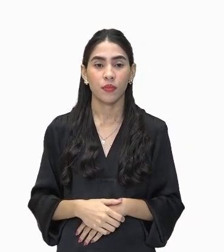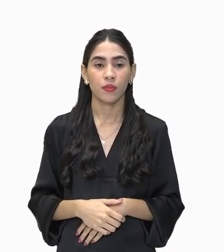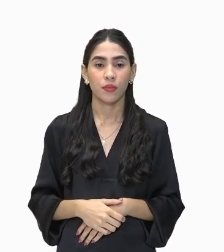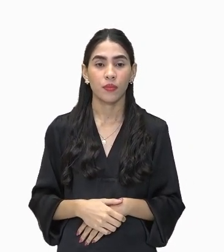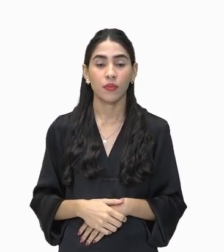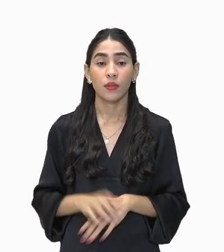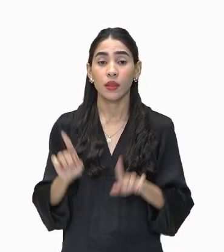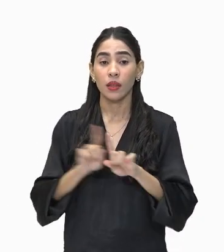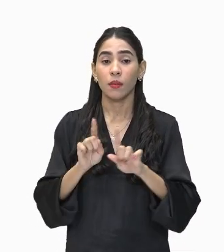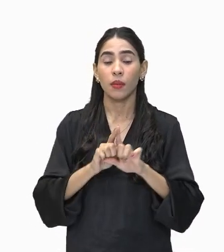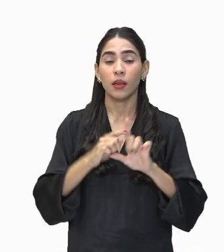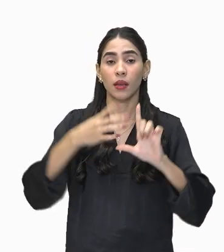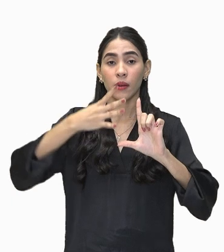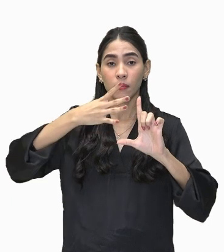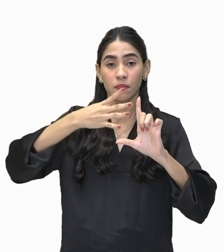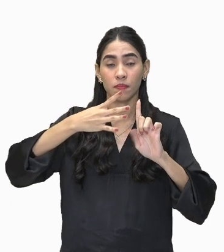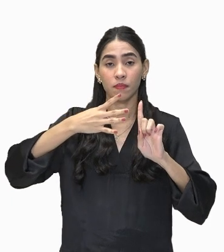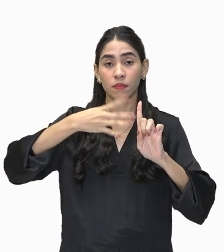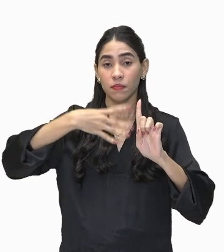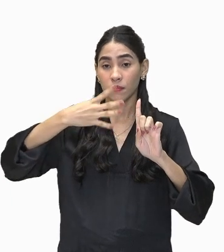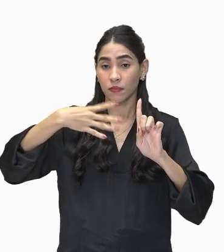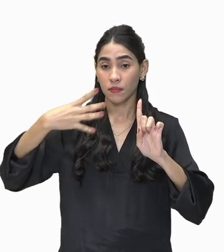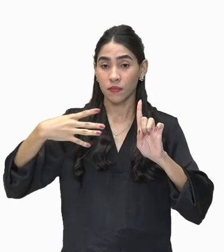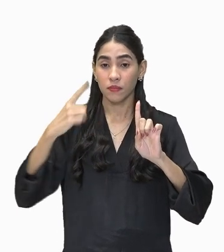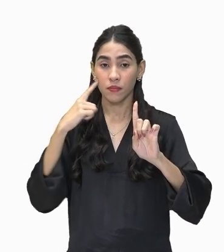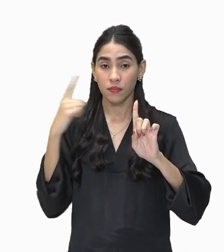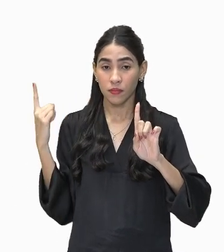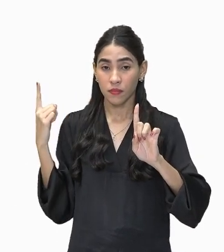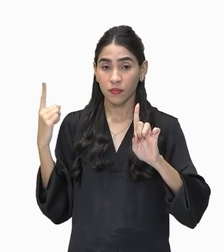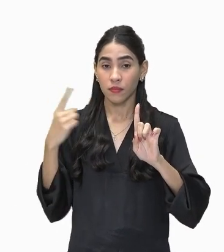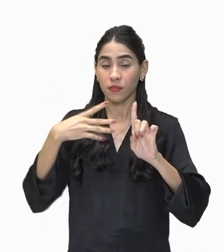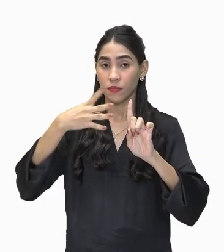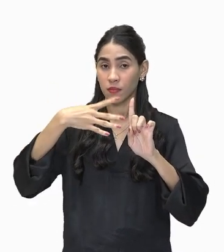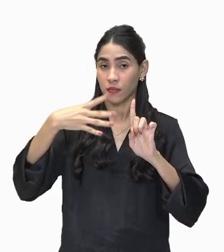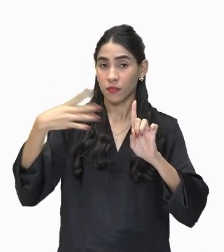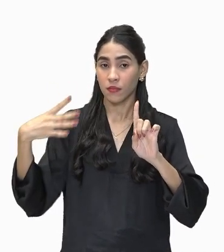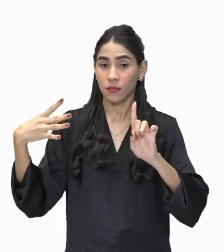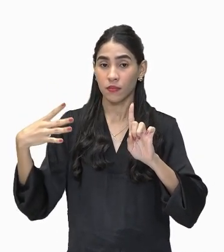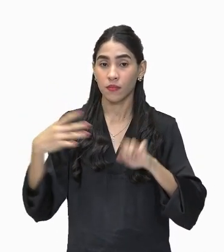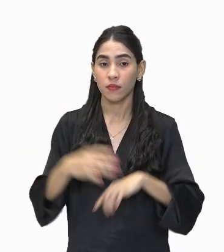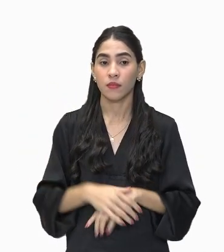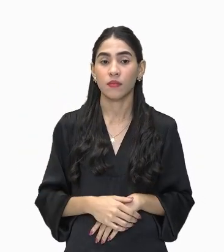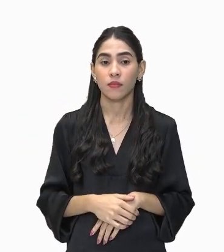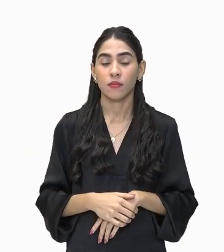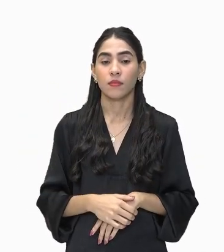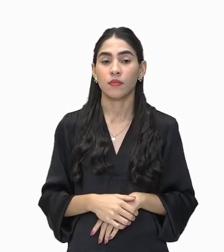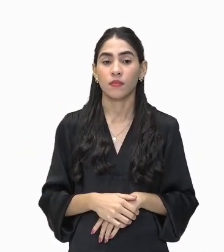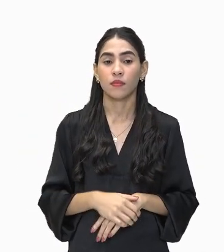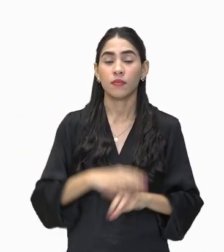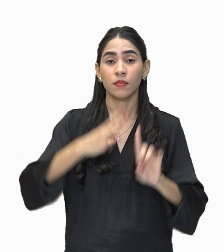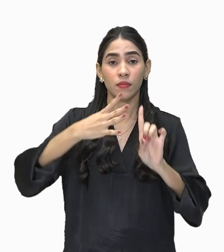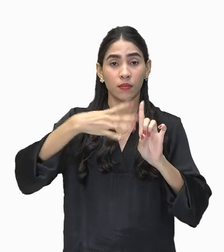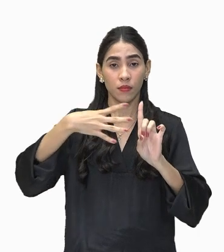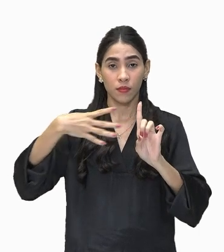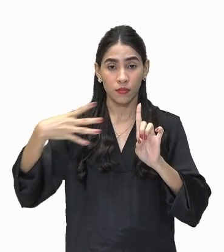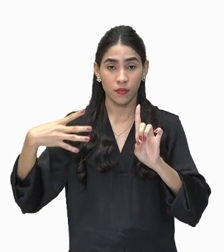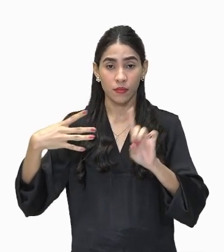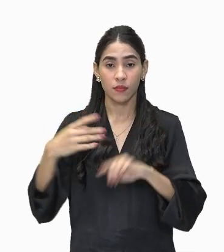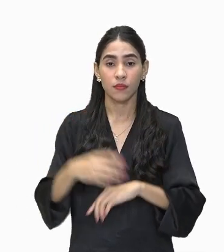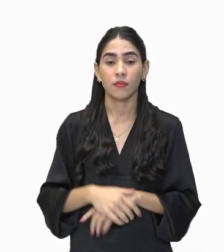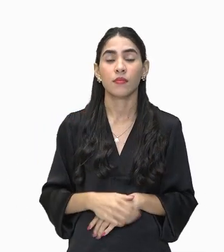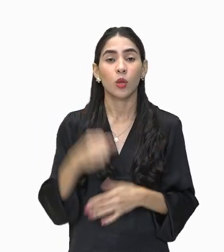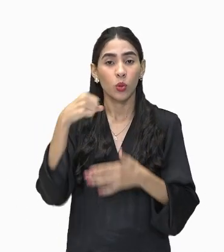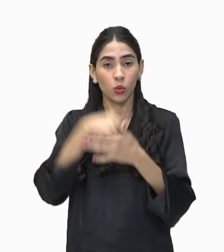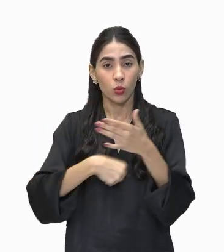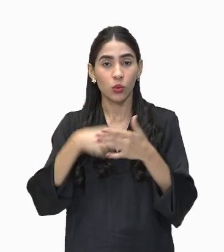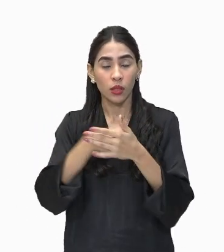O movimento da LGBTQIA+, chamado de Parada do Orgulho LGBTQIA+, né, que